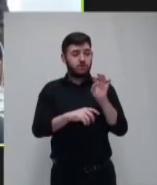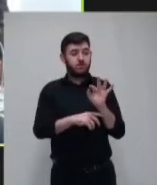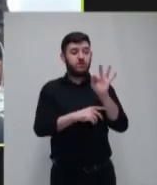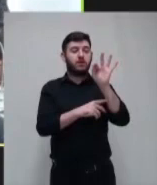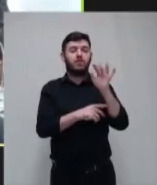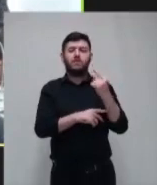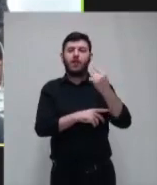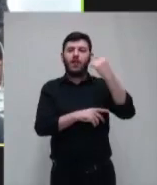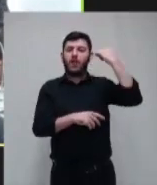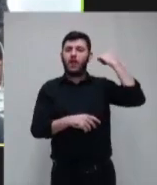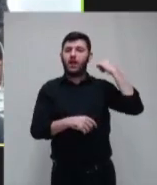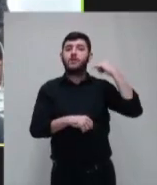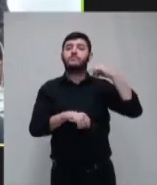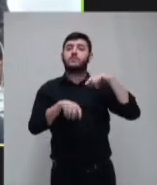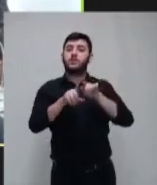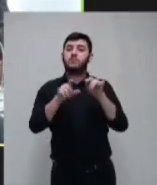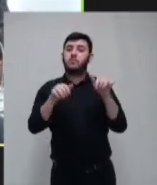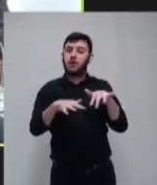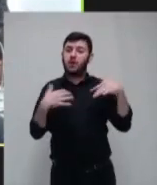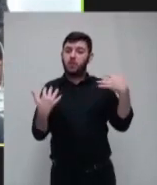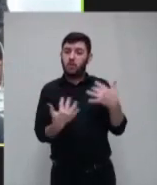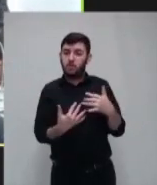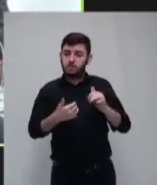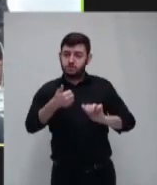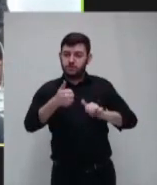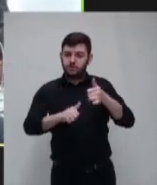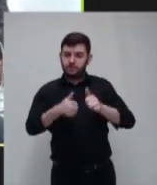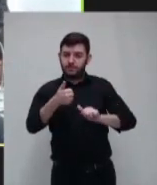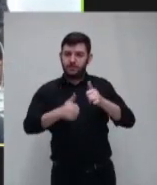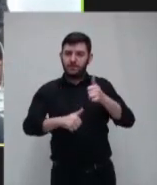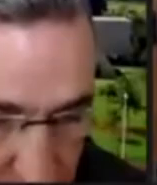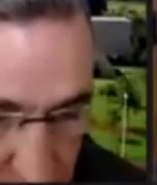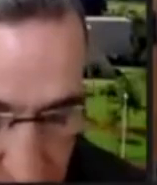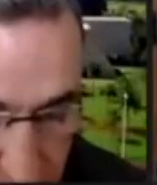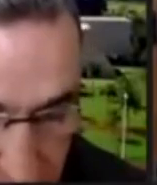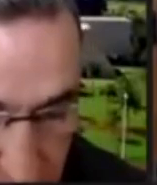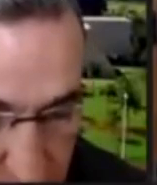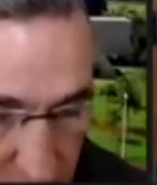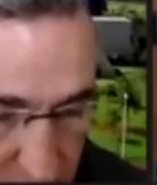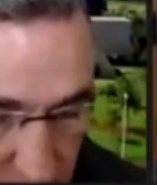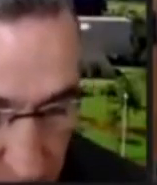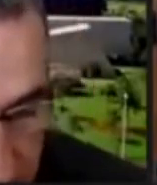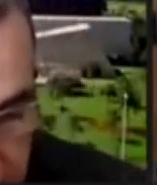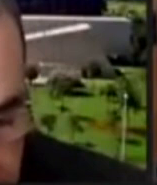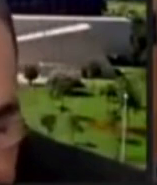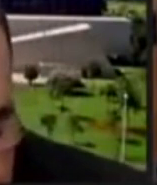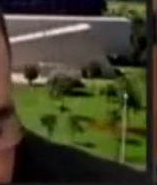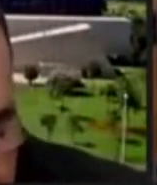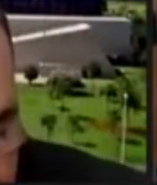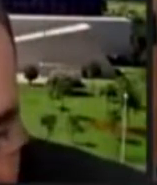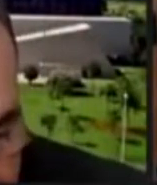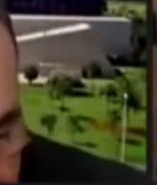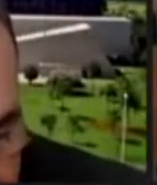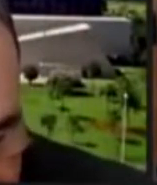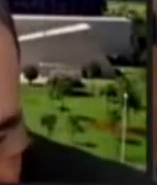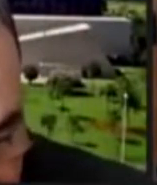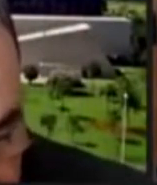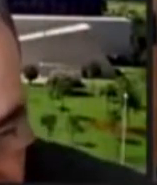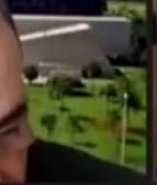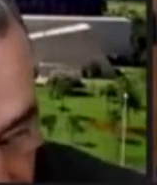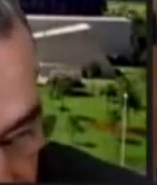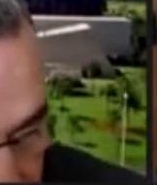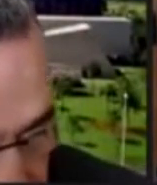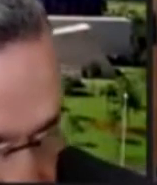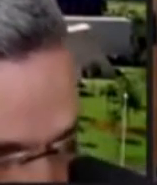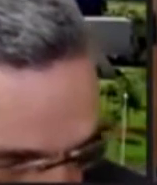sobre a matéria aposentadoria o público por se tratar de ato complexo só se completaria com análise pelo tribunal de contas